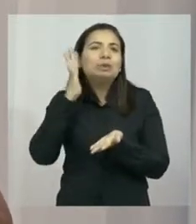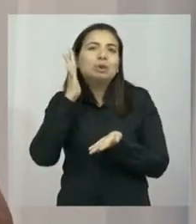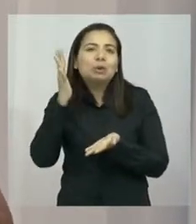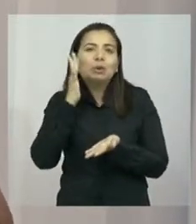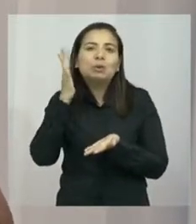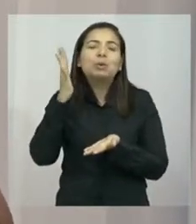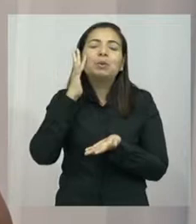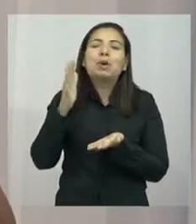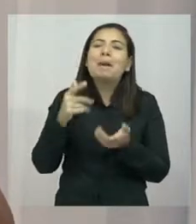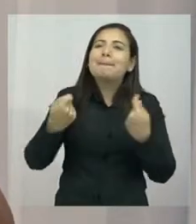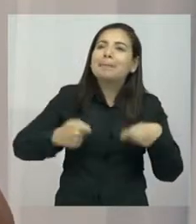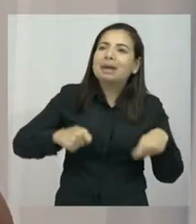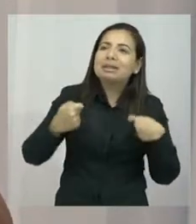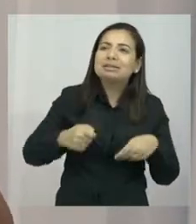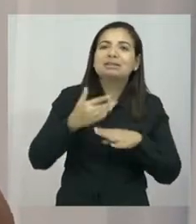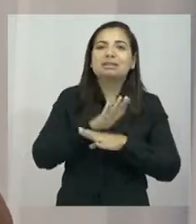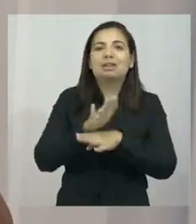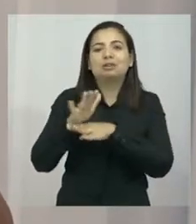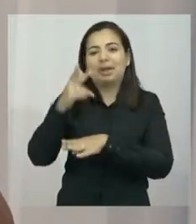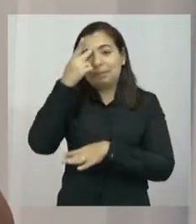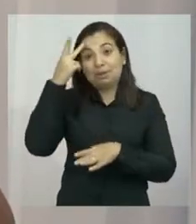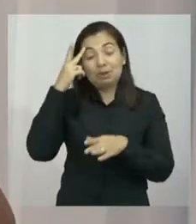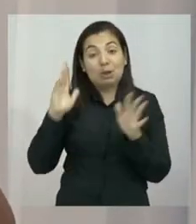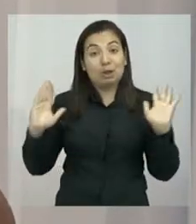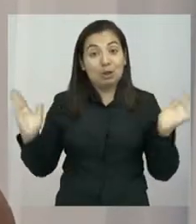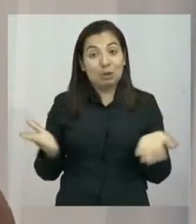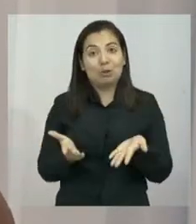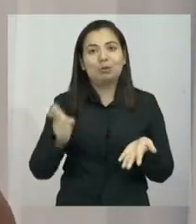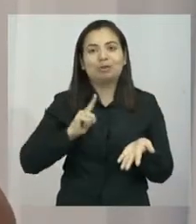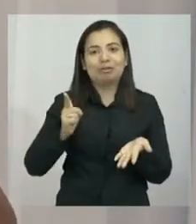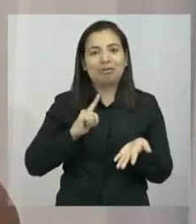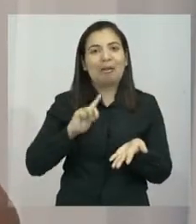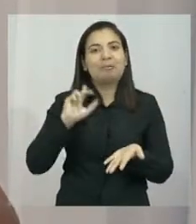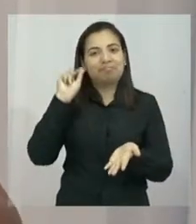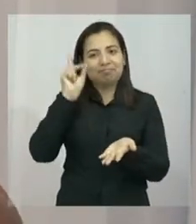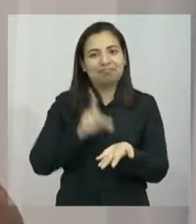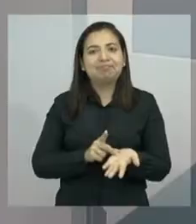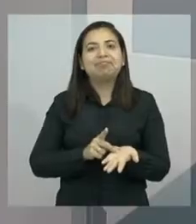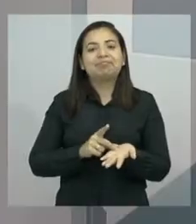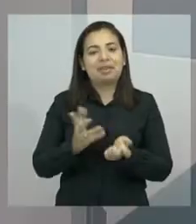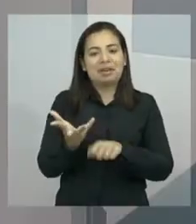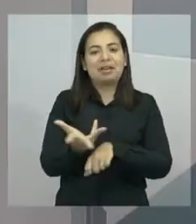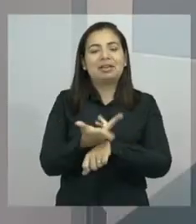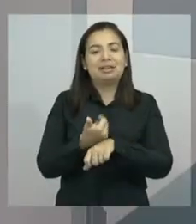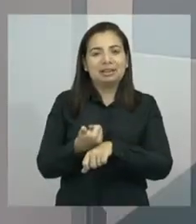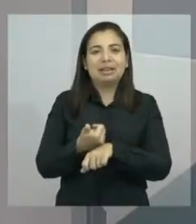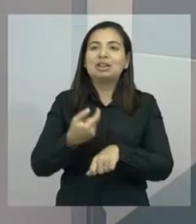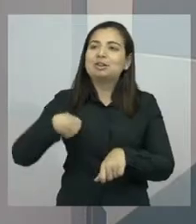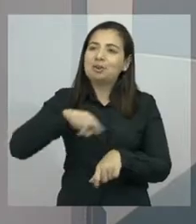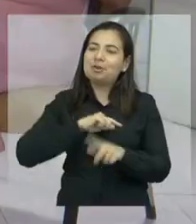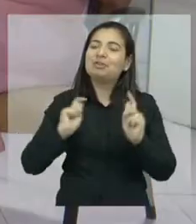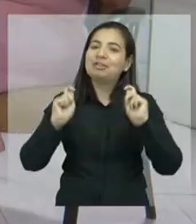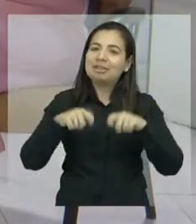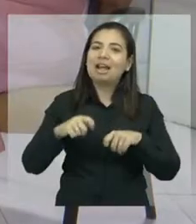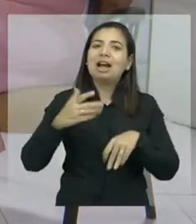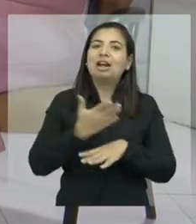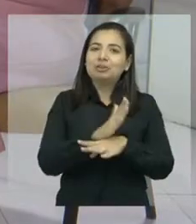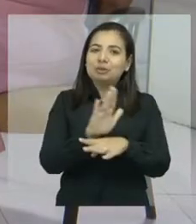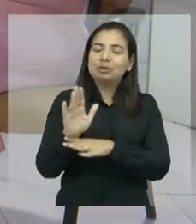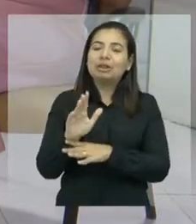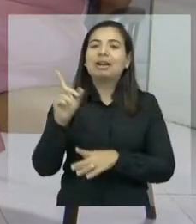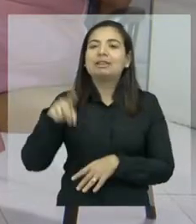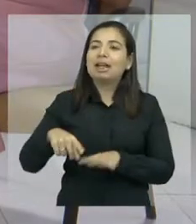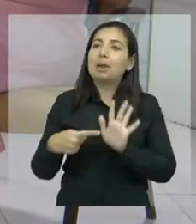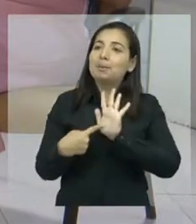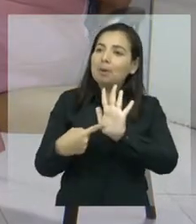uma necessidade, e que hoje nós estamos ali vendo assim, nós podemos sim também ajudar, além da revelação de